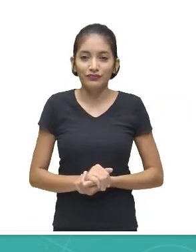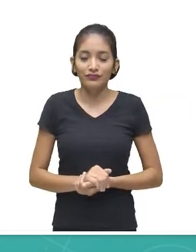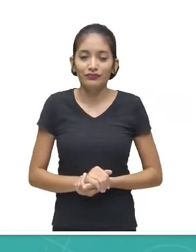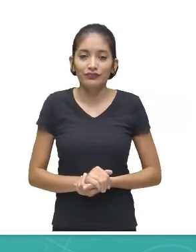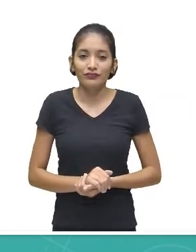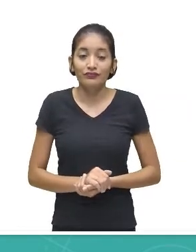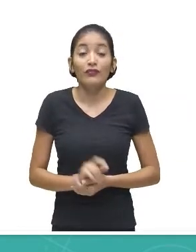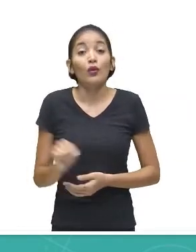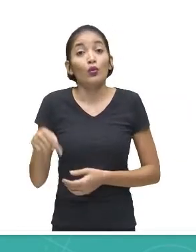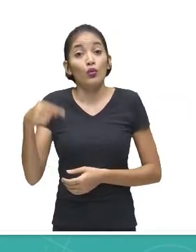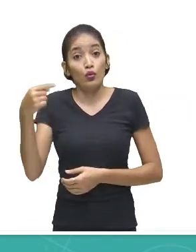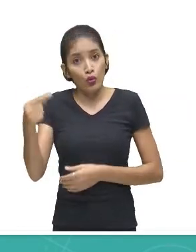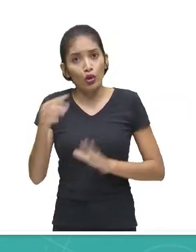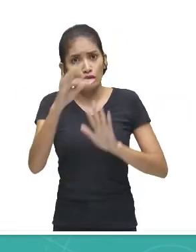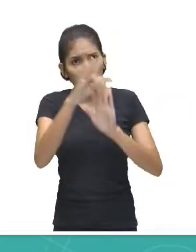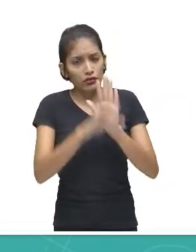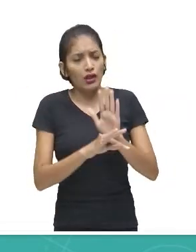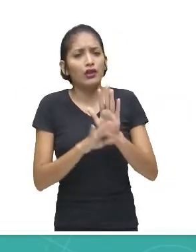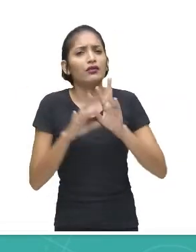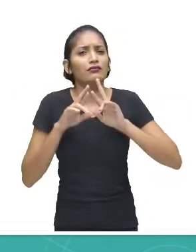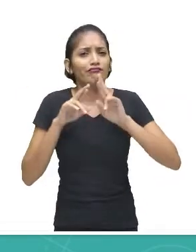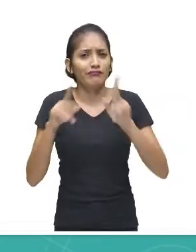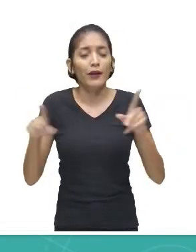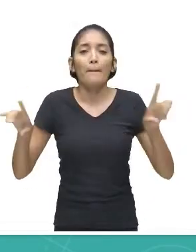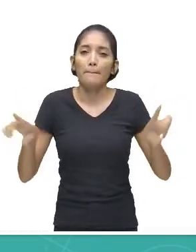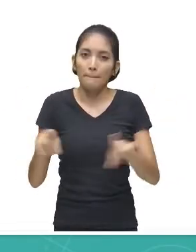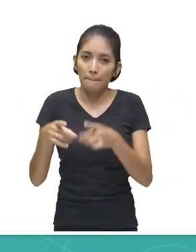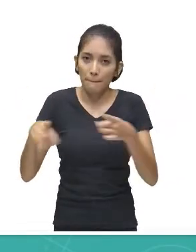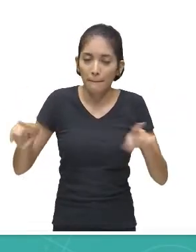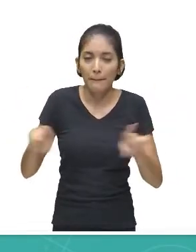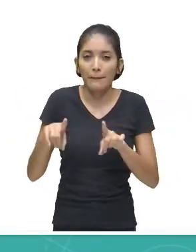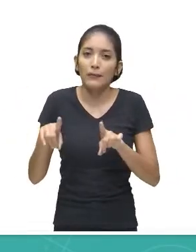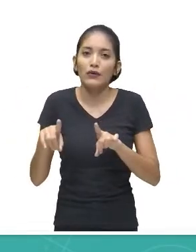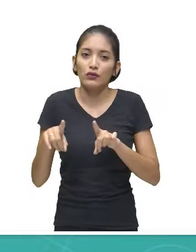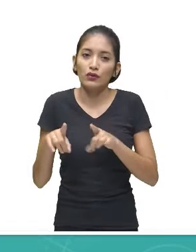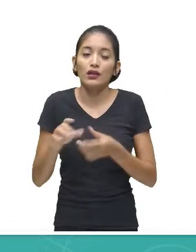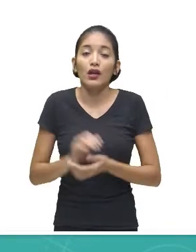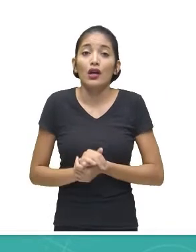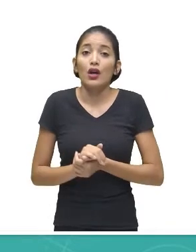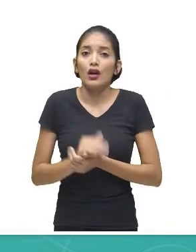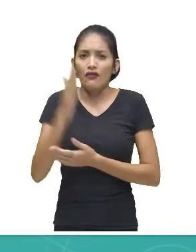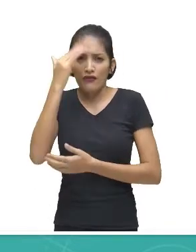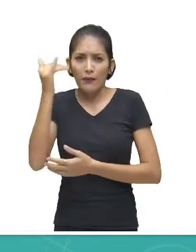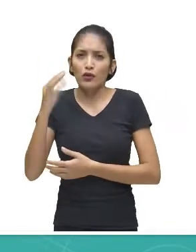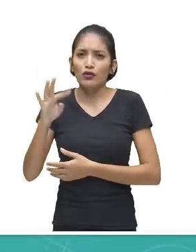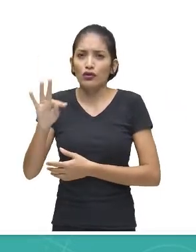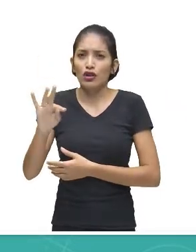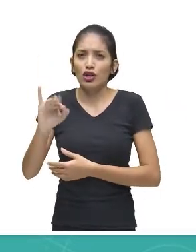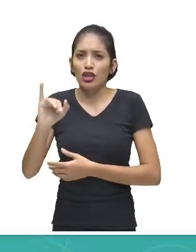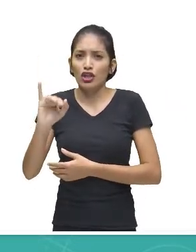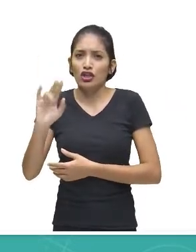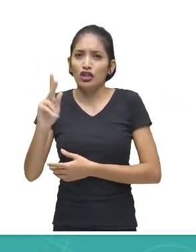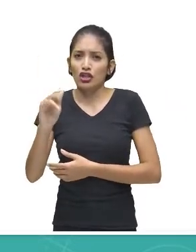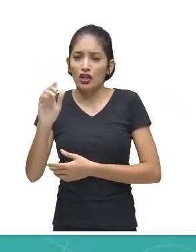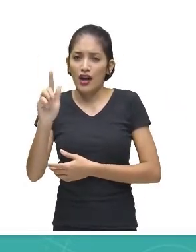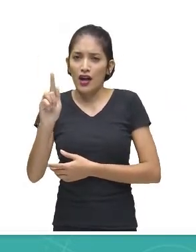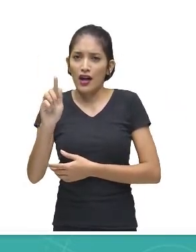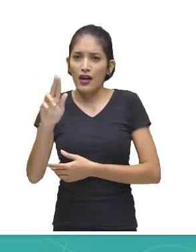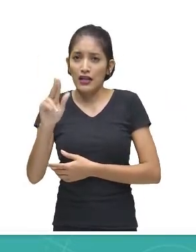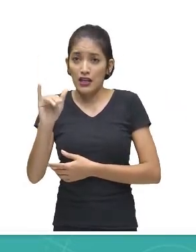já num texto diferente, na letra de uma música como a do Tiaguinho, né? Como vocês podem observar